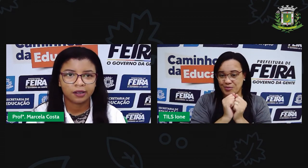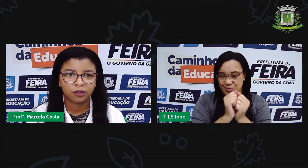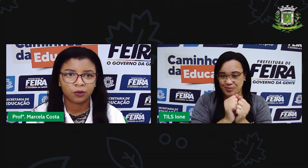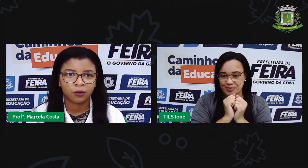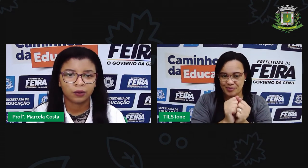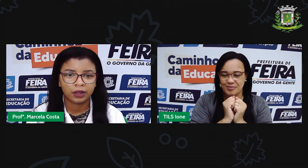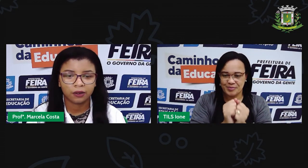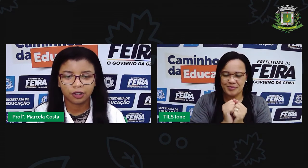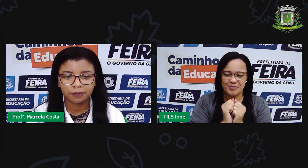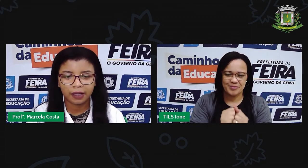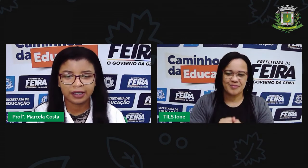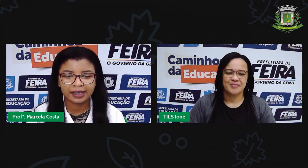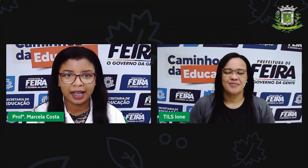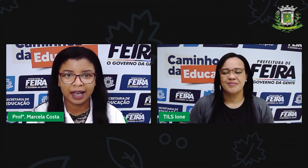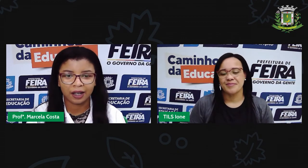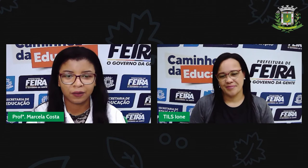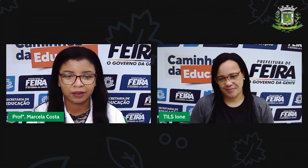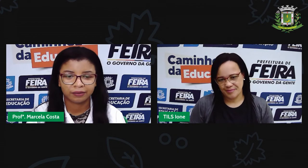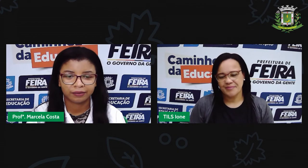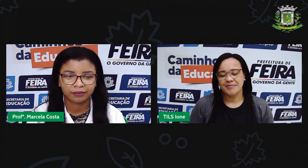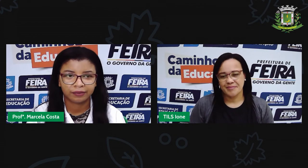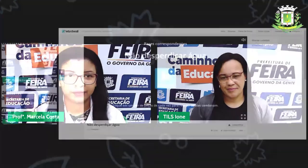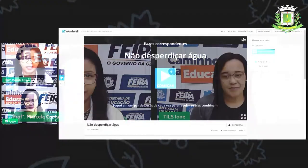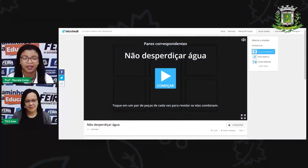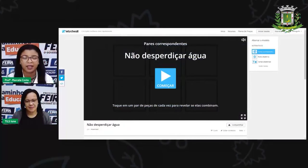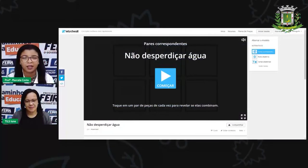Com esse domo, não lhe perde para água.